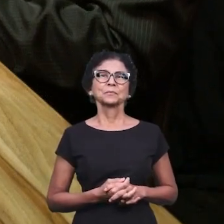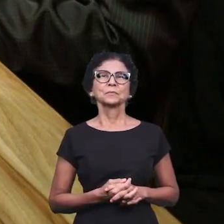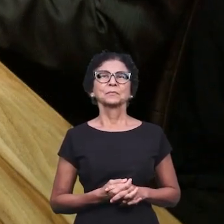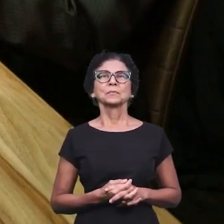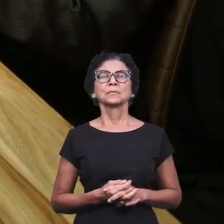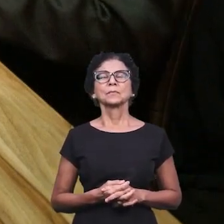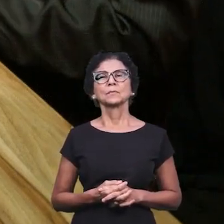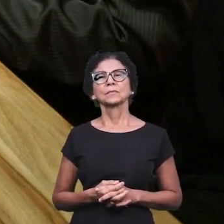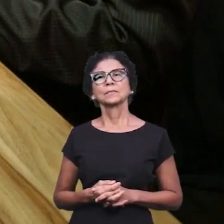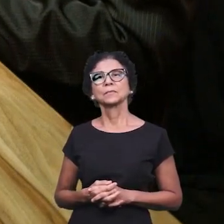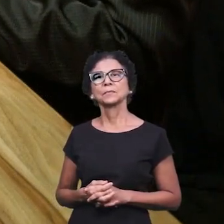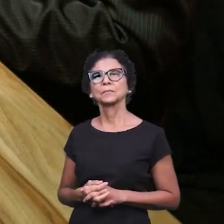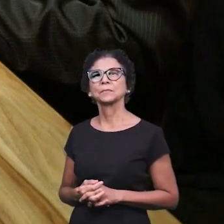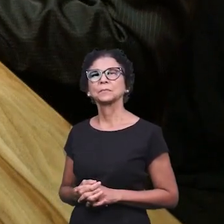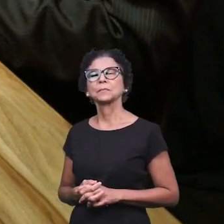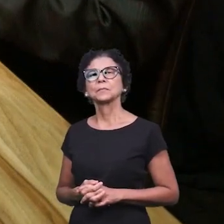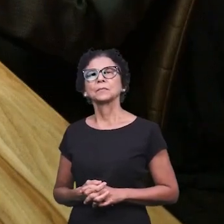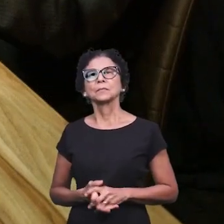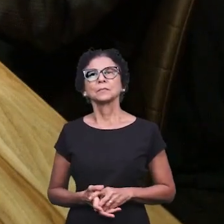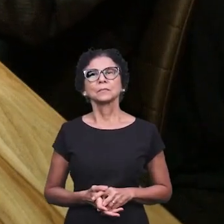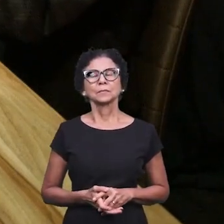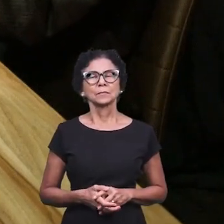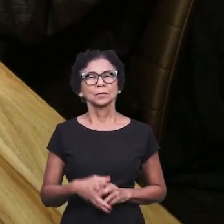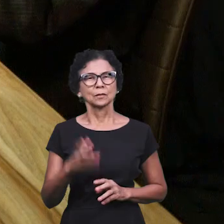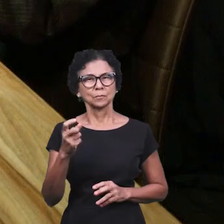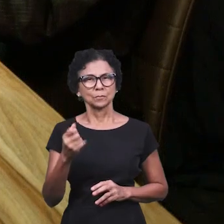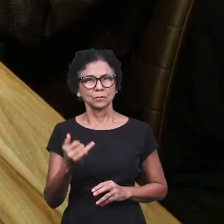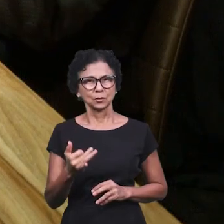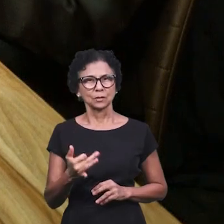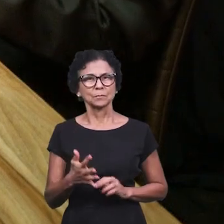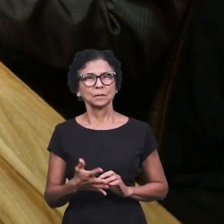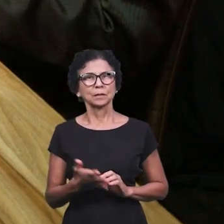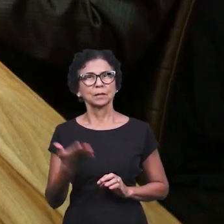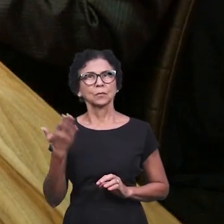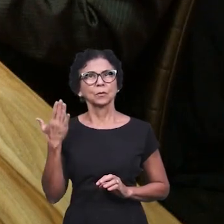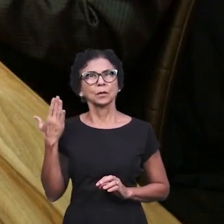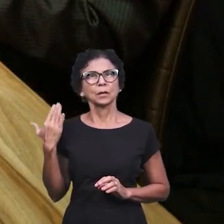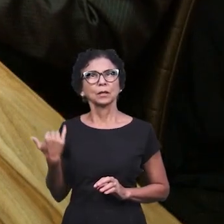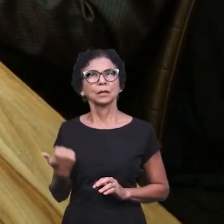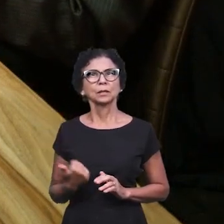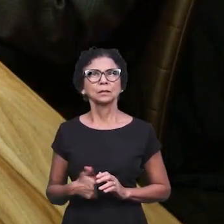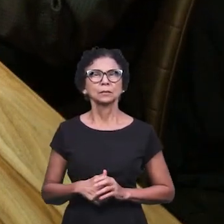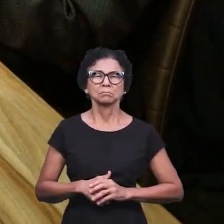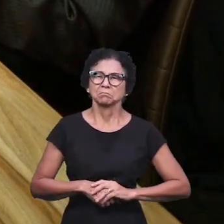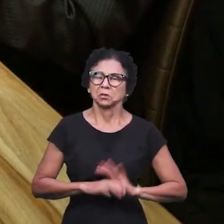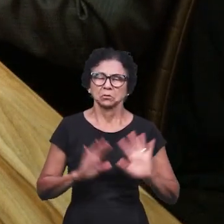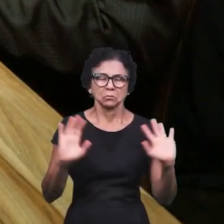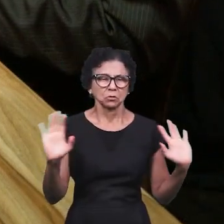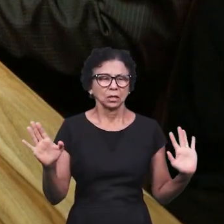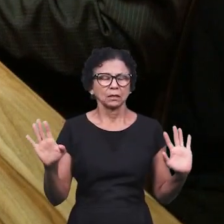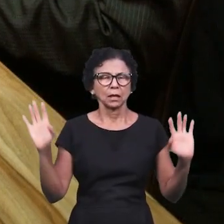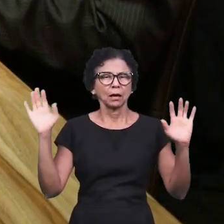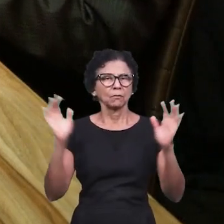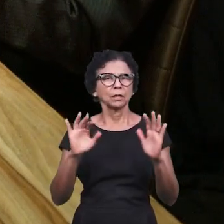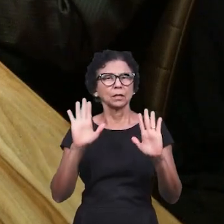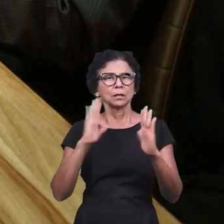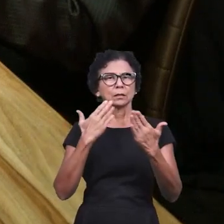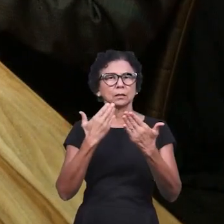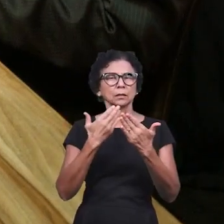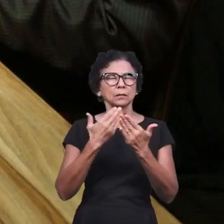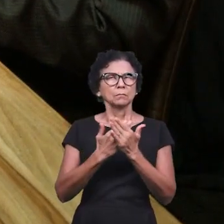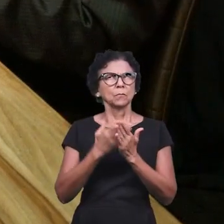muito bom. Era essa expressão. E eu estava mirando, como eu disse também aqui, né, nos nossos programas anteriores, eu